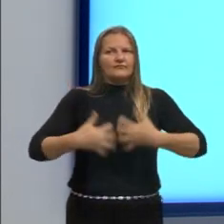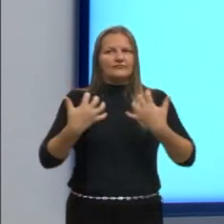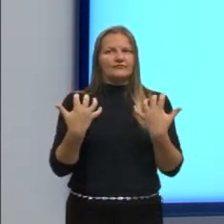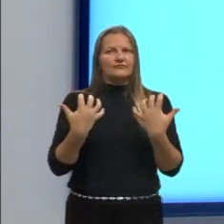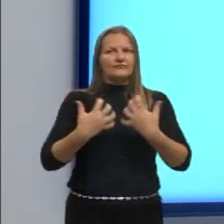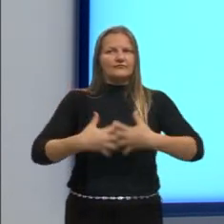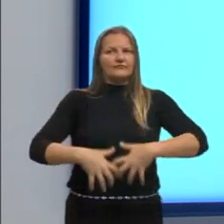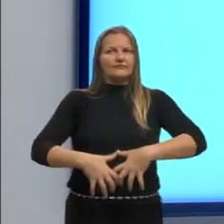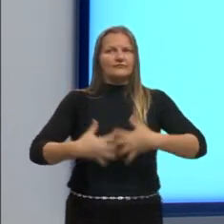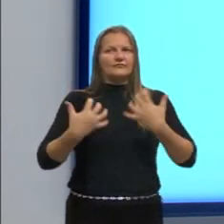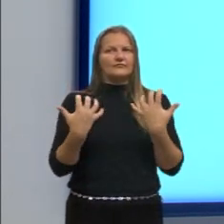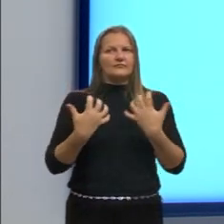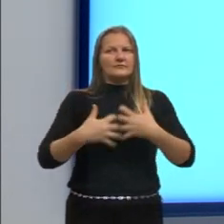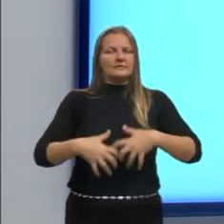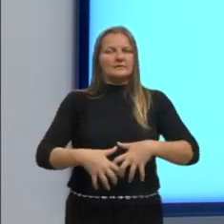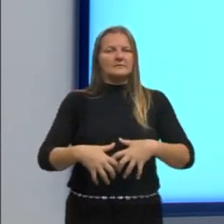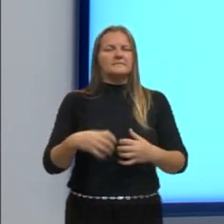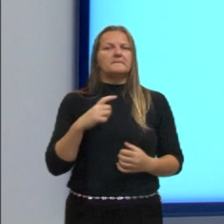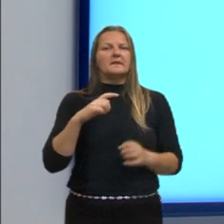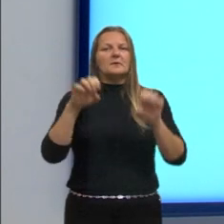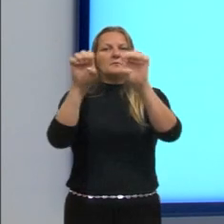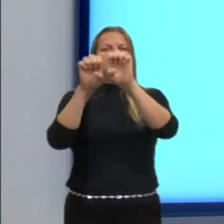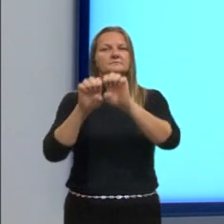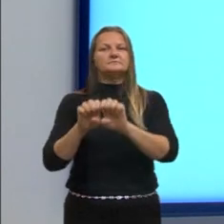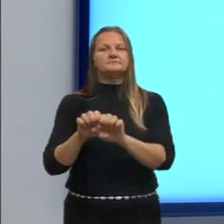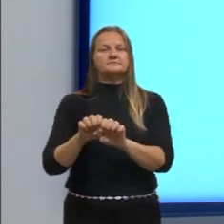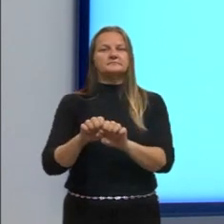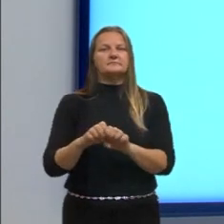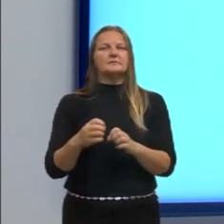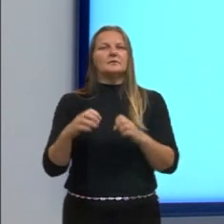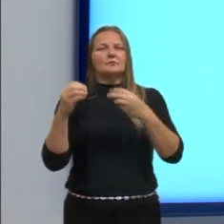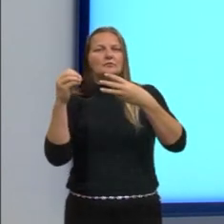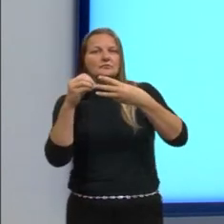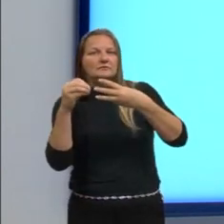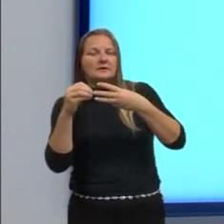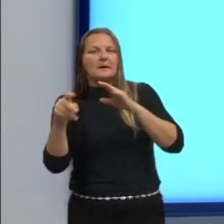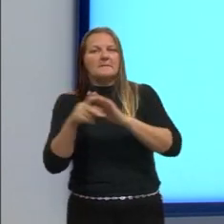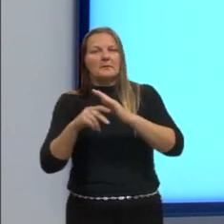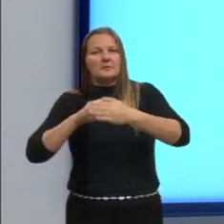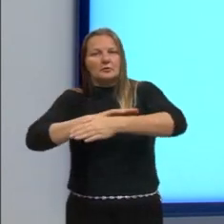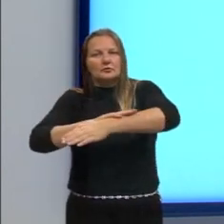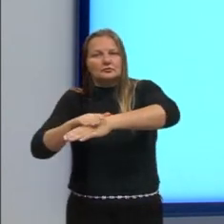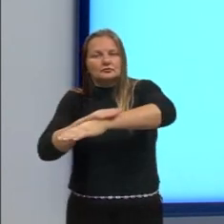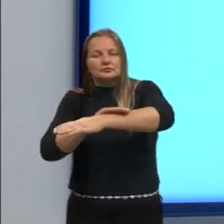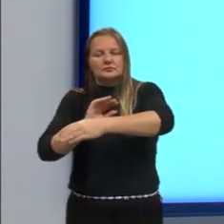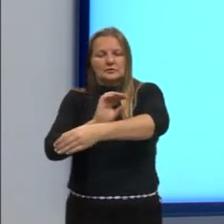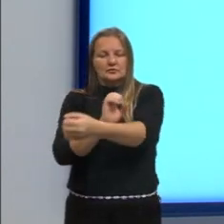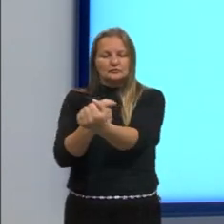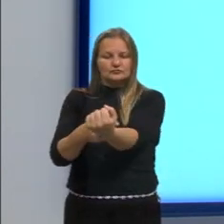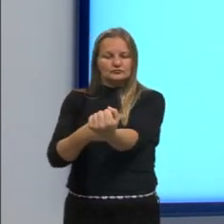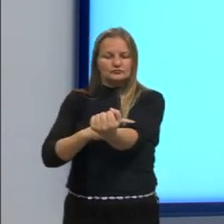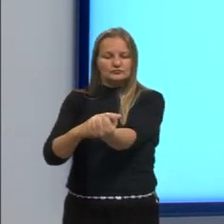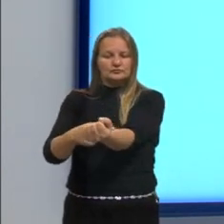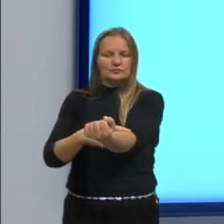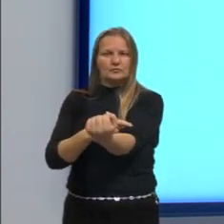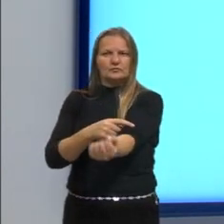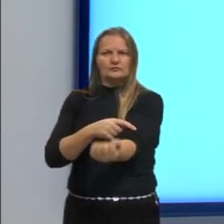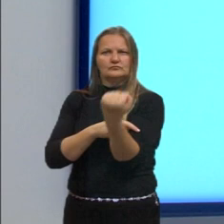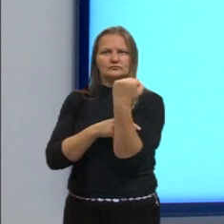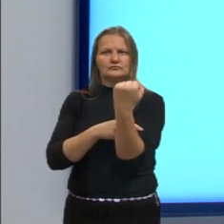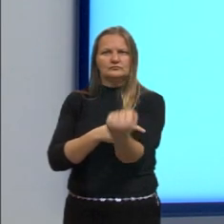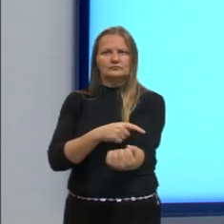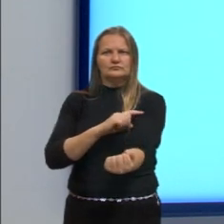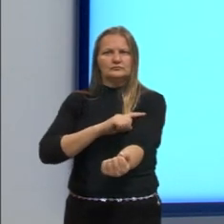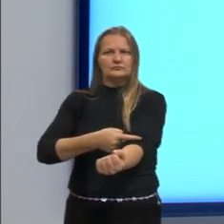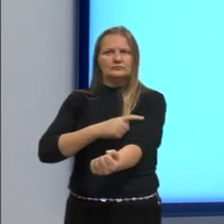exatamente essa né a estruturação da célula dos tecidos dos músculos do nosso corpo e aqui entra uma bem